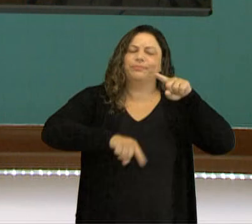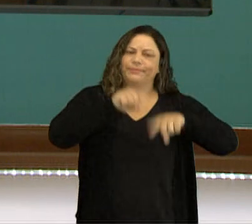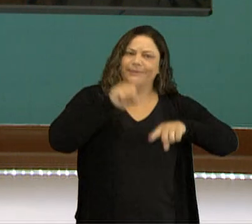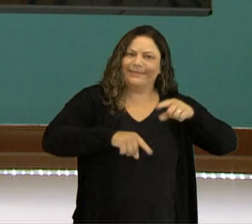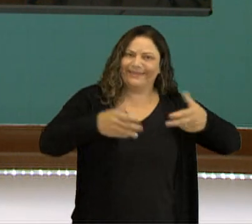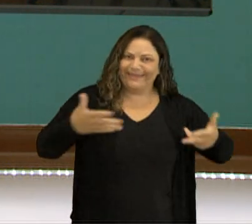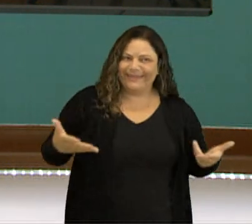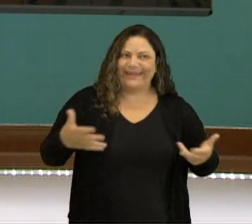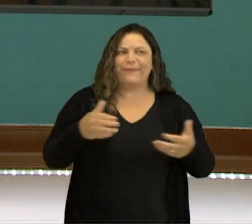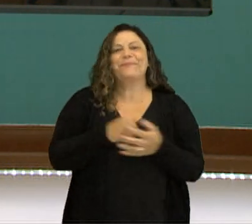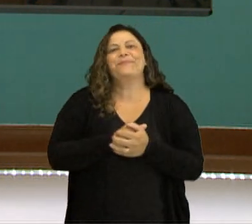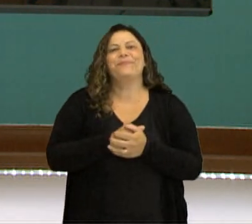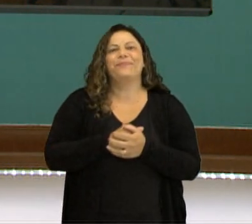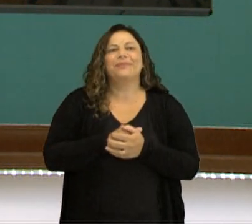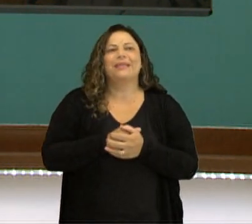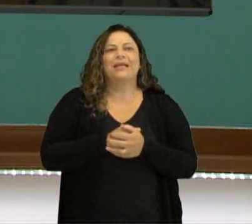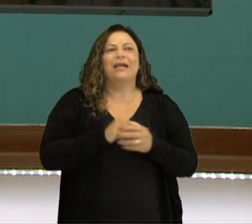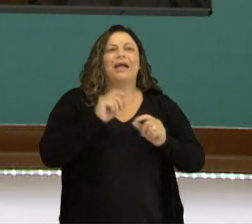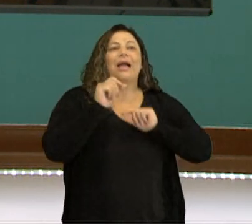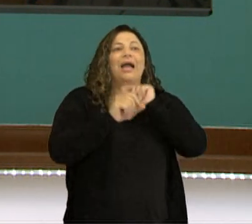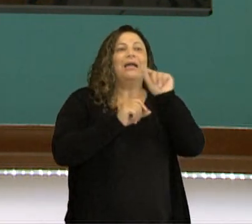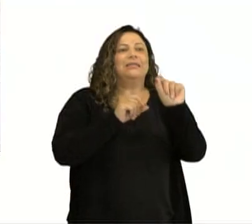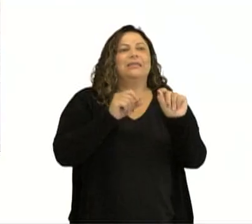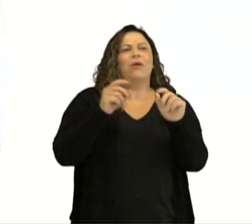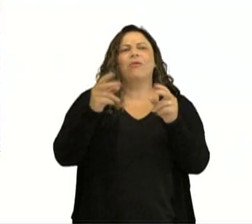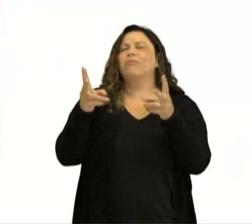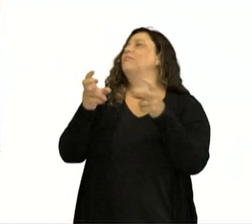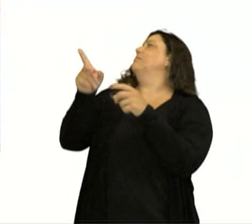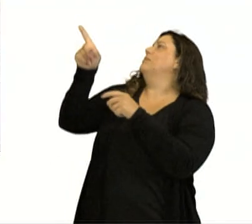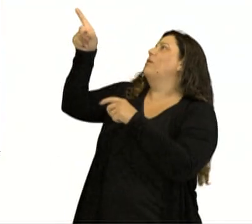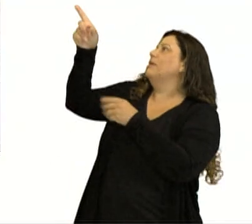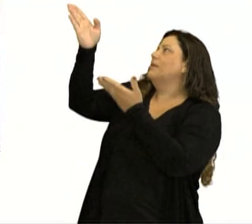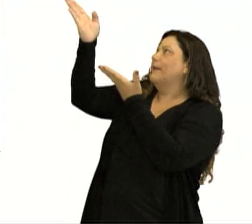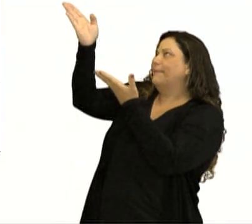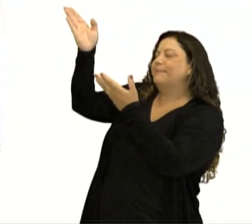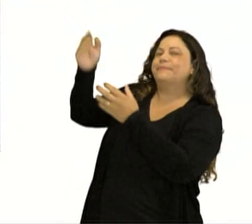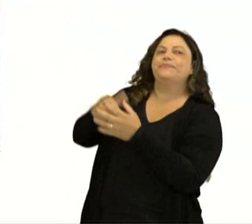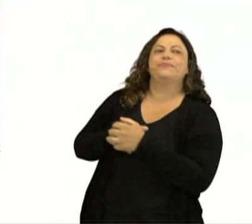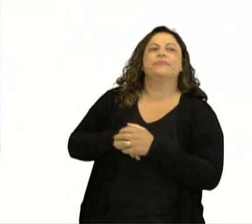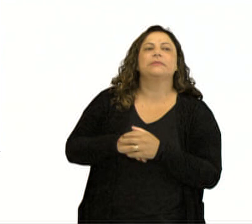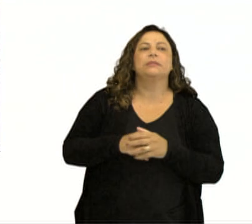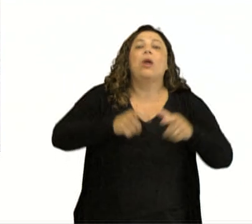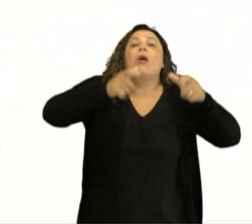Ok? E, para dar uma rebinha para vocês, nós temos a questão de posições, né? Então, nós temos a